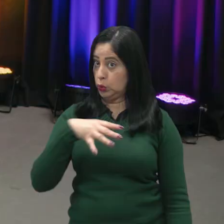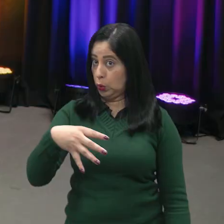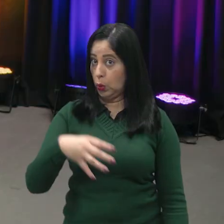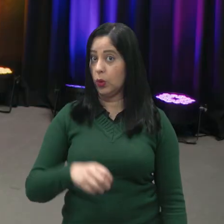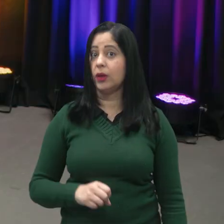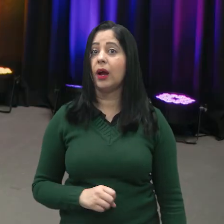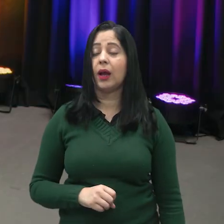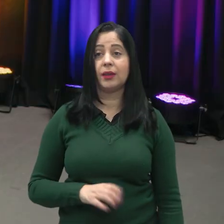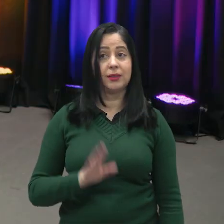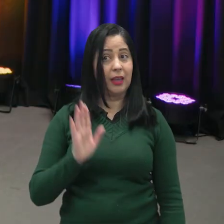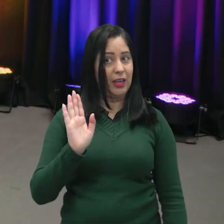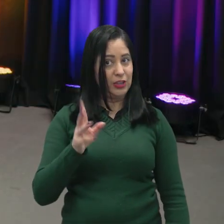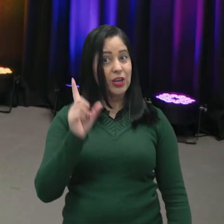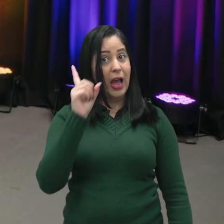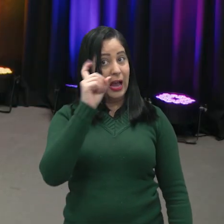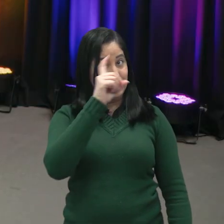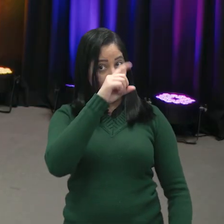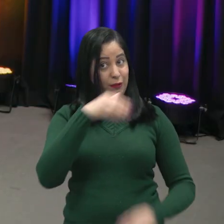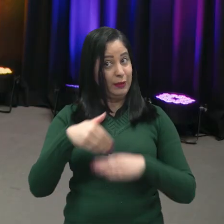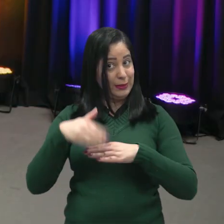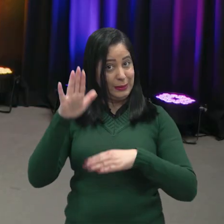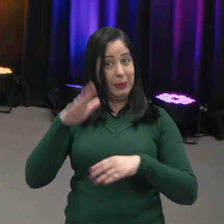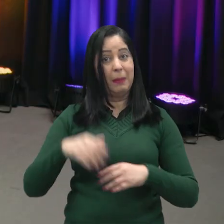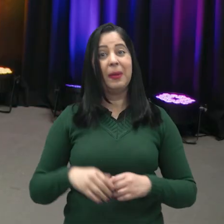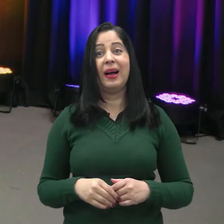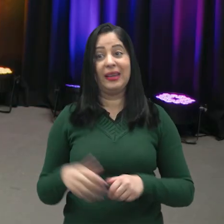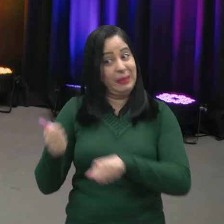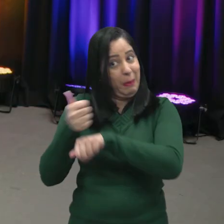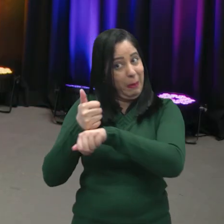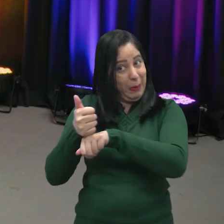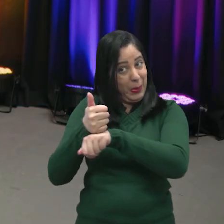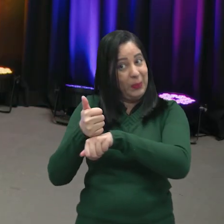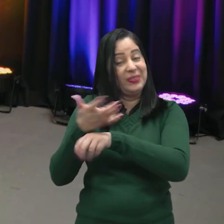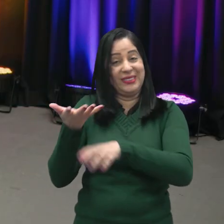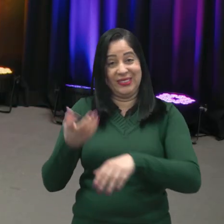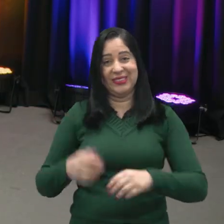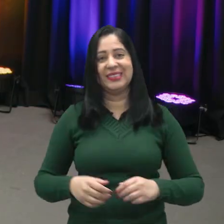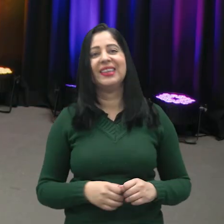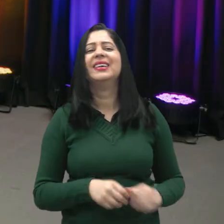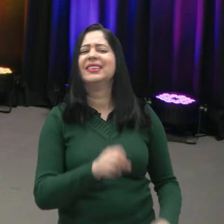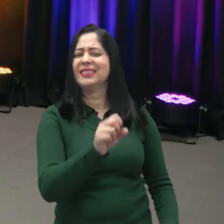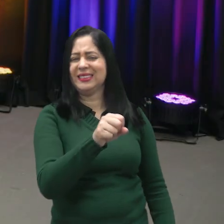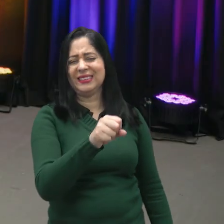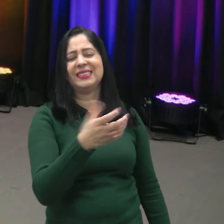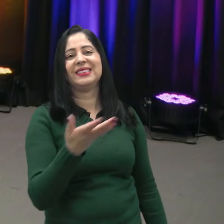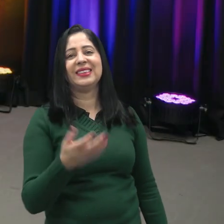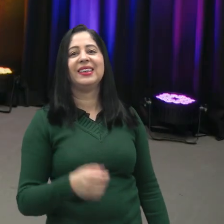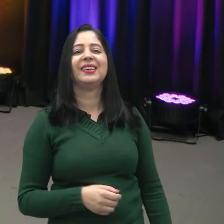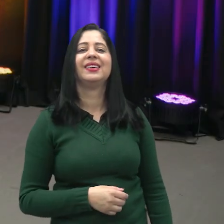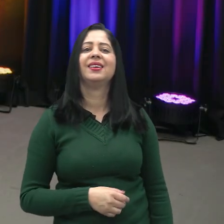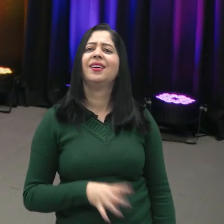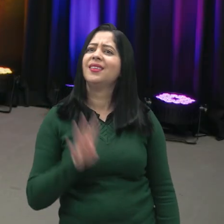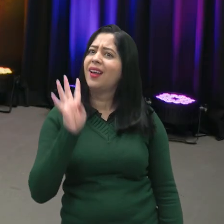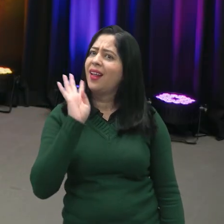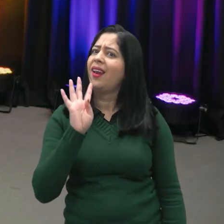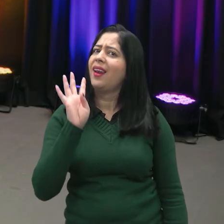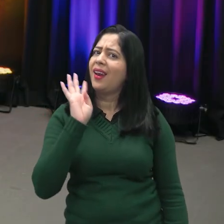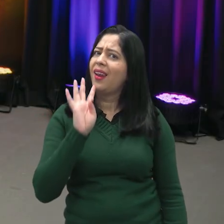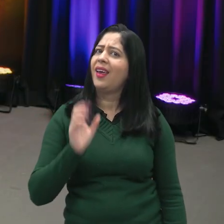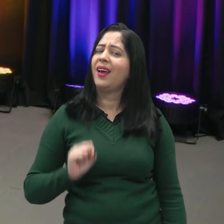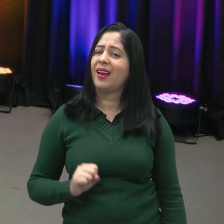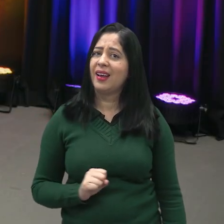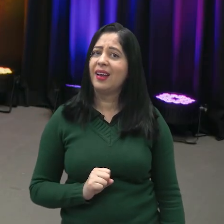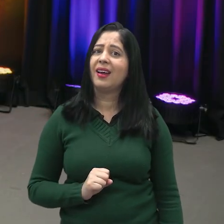tive uma reação ali de gente, muito legal, né? Essa possibilidade da gente também mostrar um pouquinho